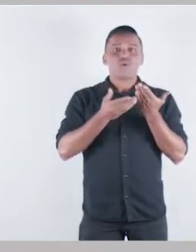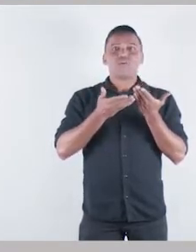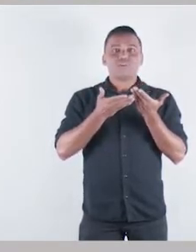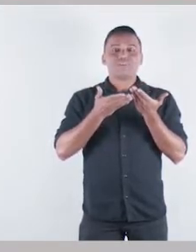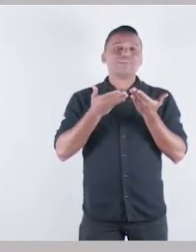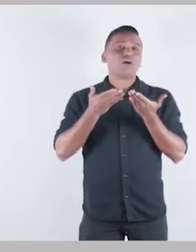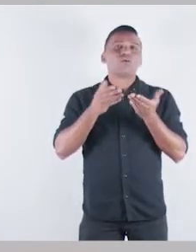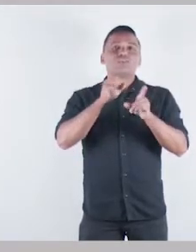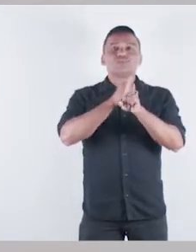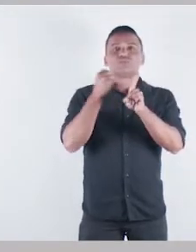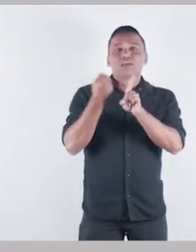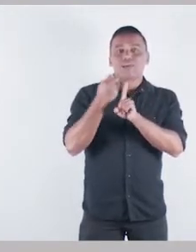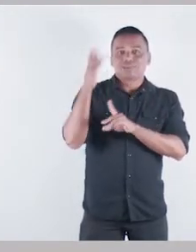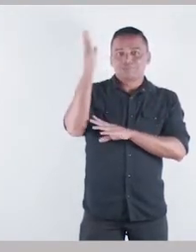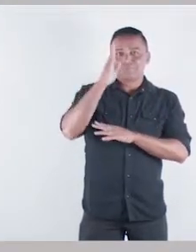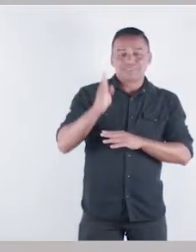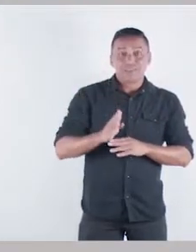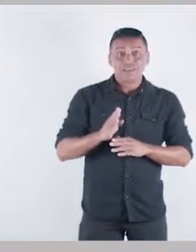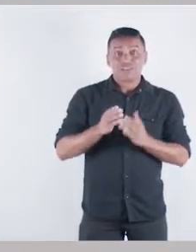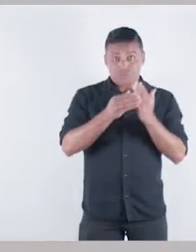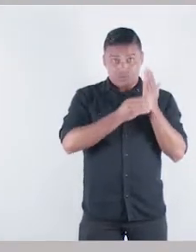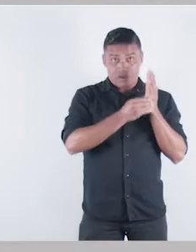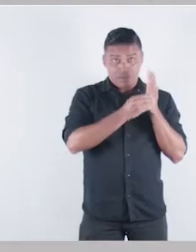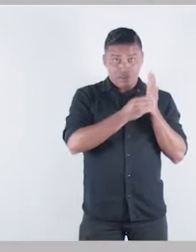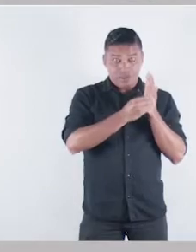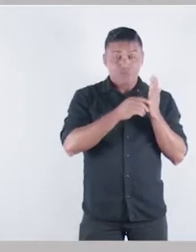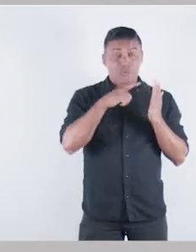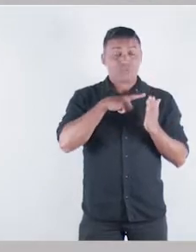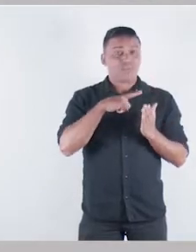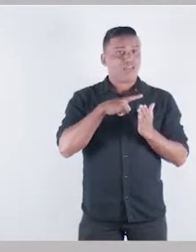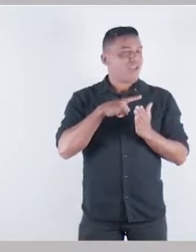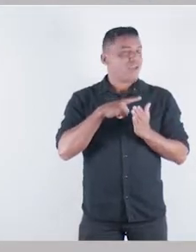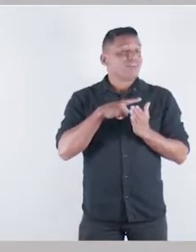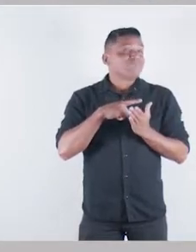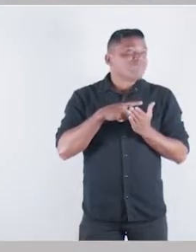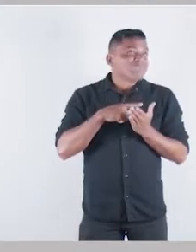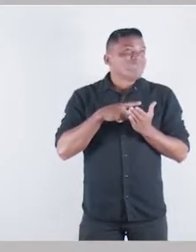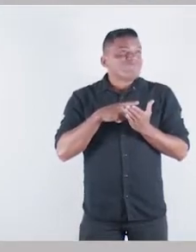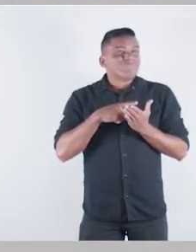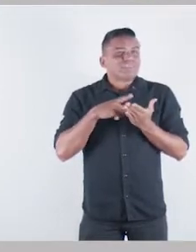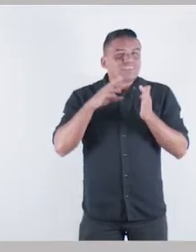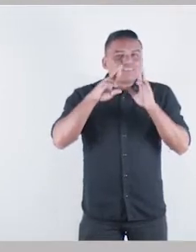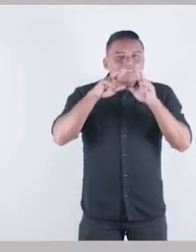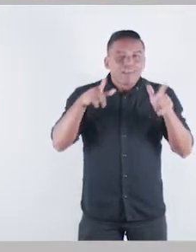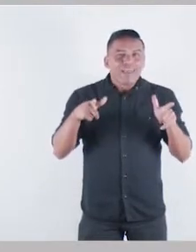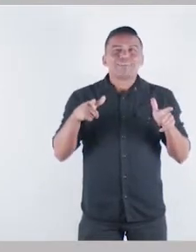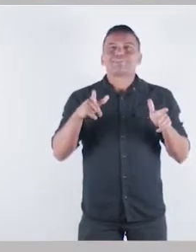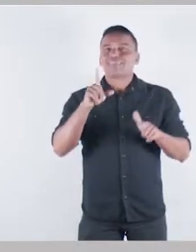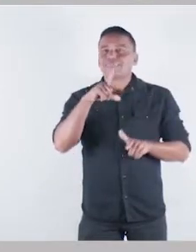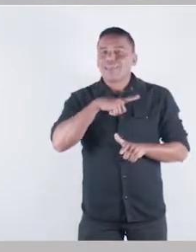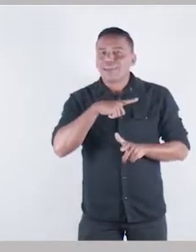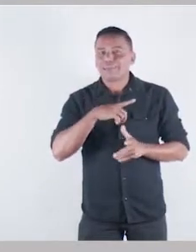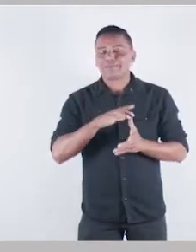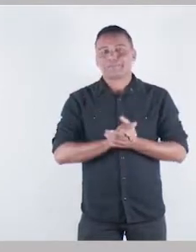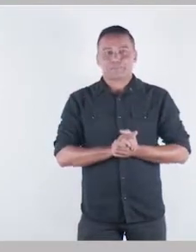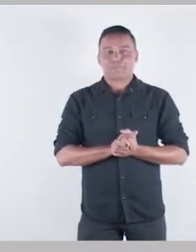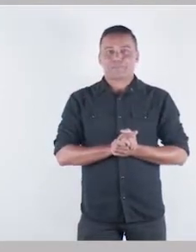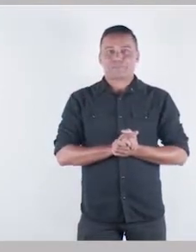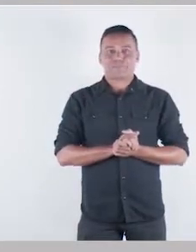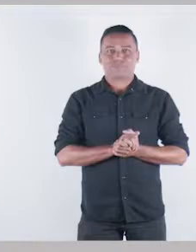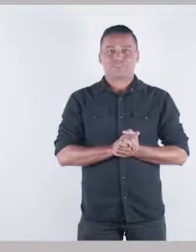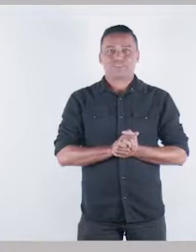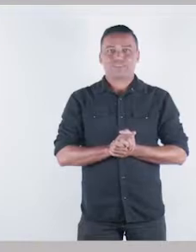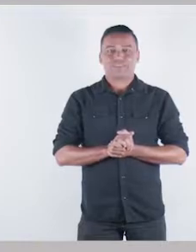Brasileira. Esse livro tem um singular porque ele foi